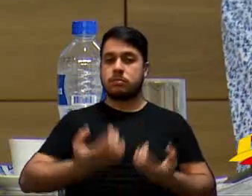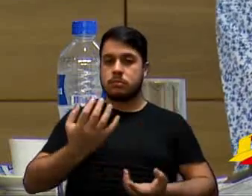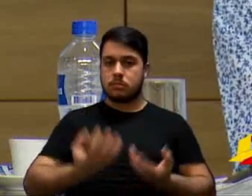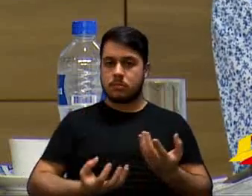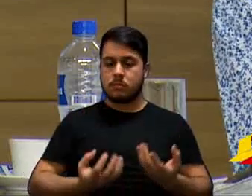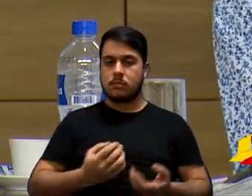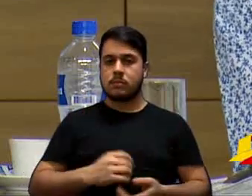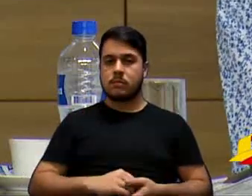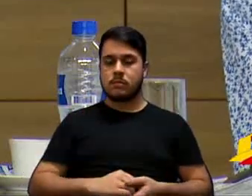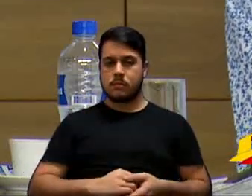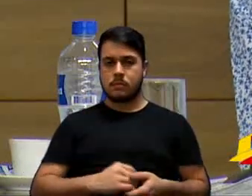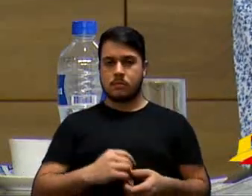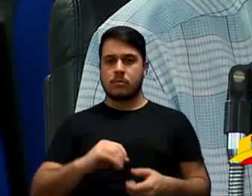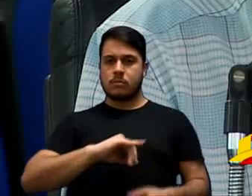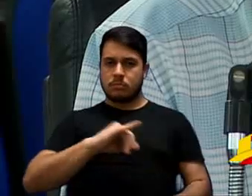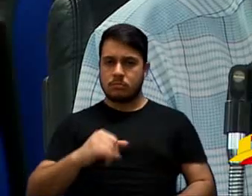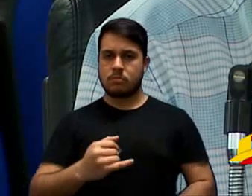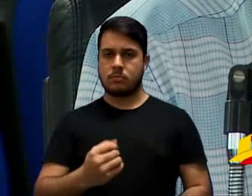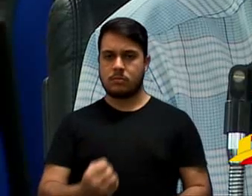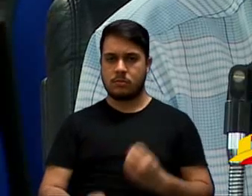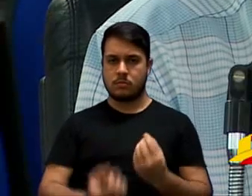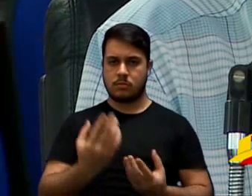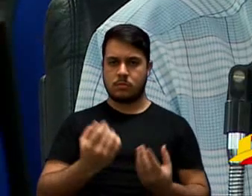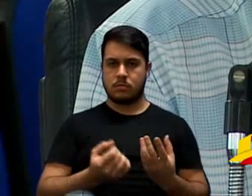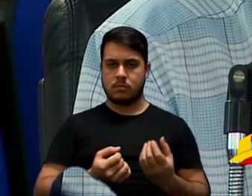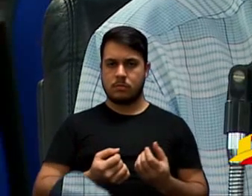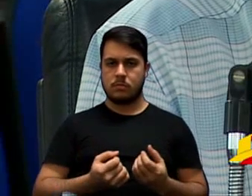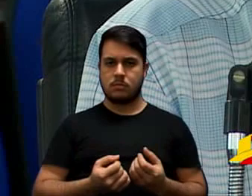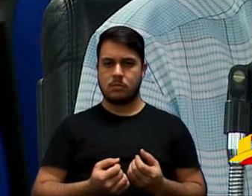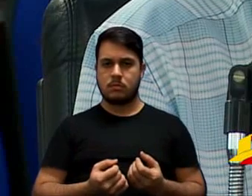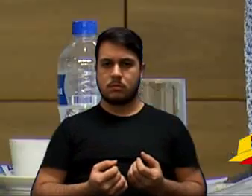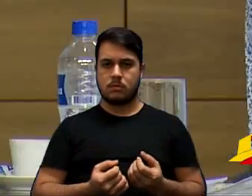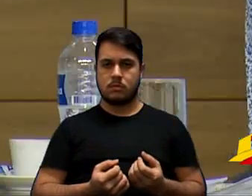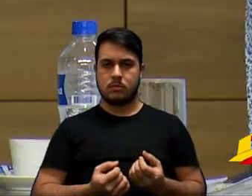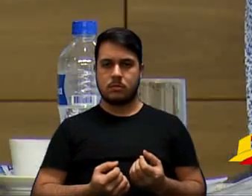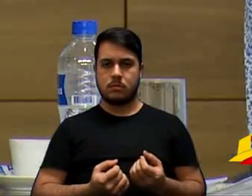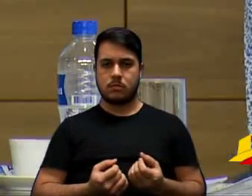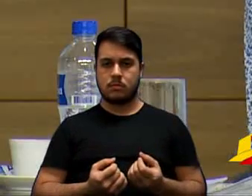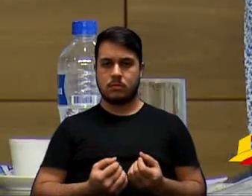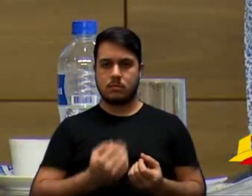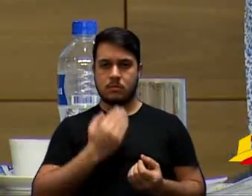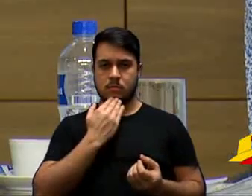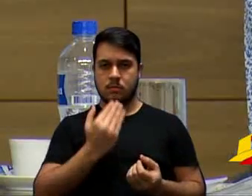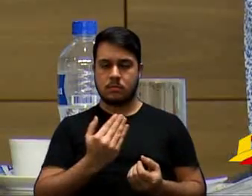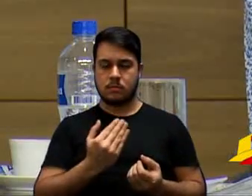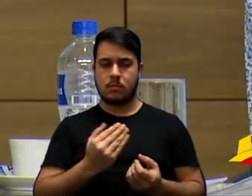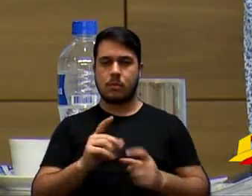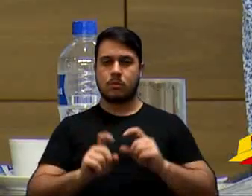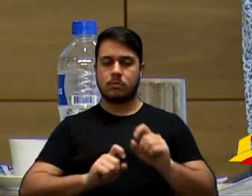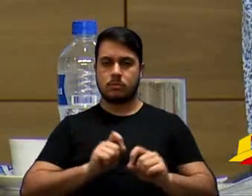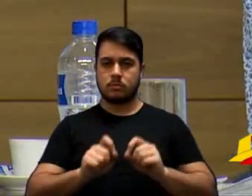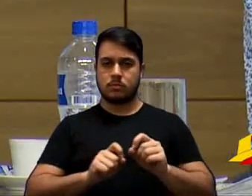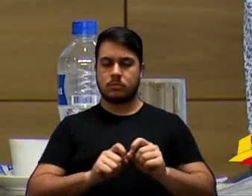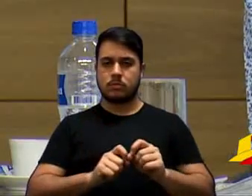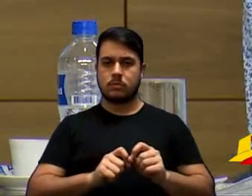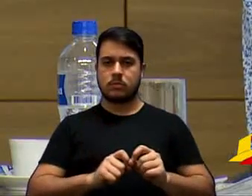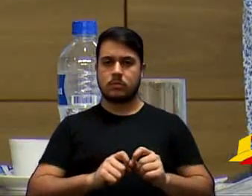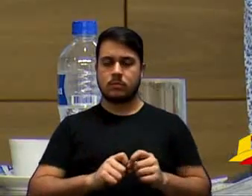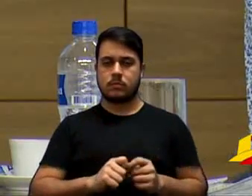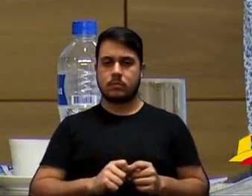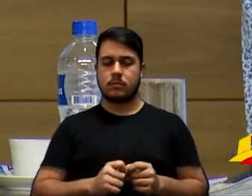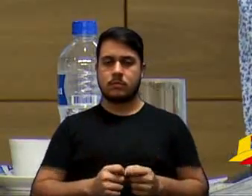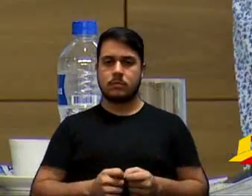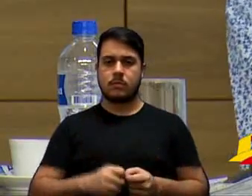para justificar o hélder me pediu que falasse publicamente ele nos solicitou que fizesse um levantamento do histórico das queimadas